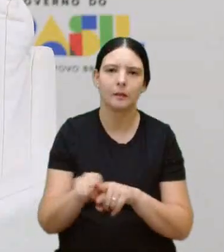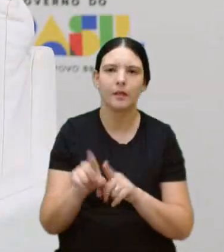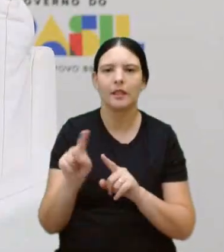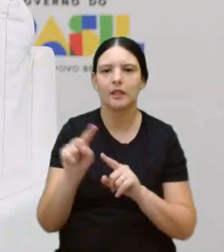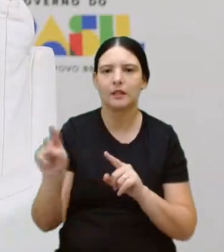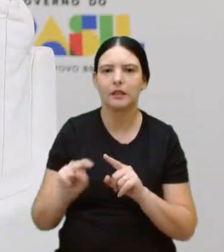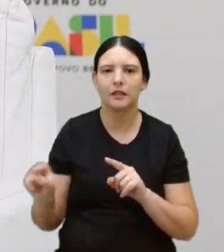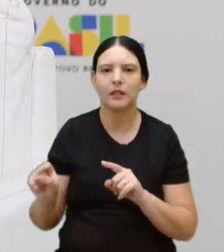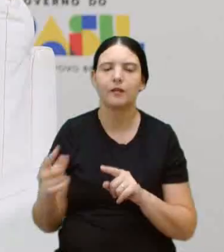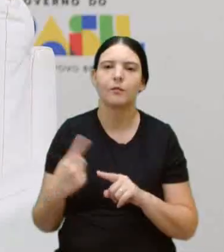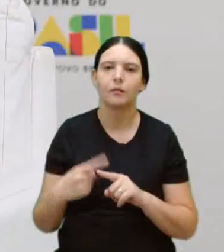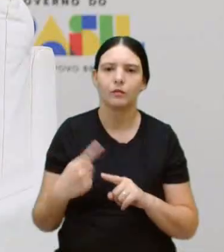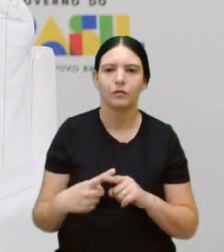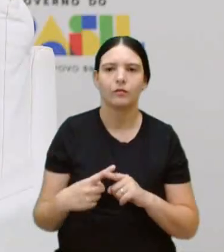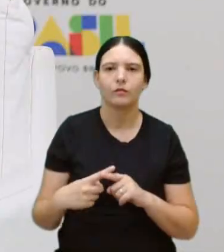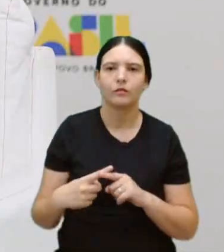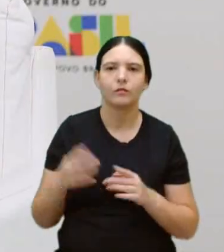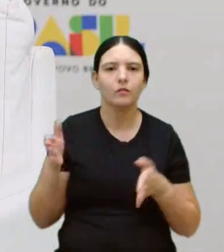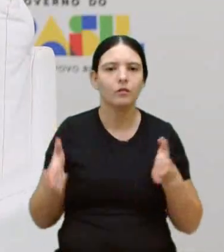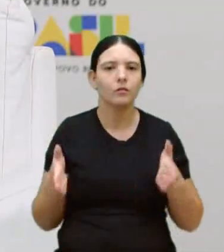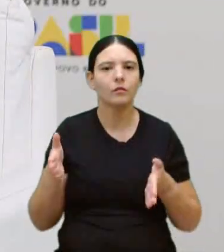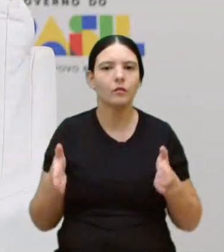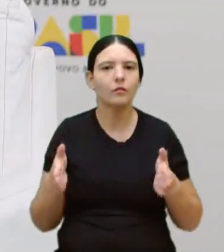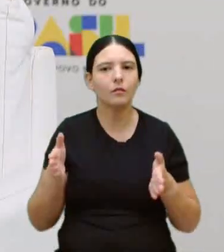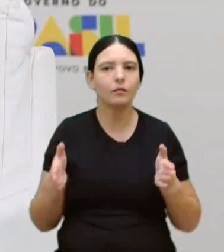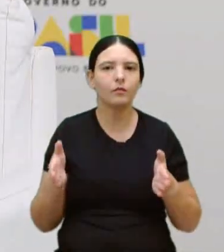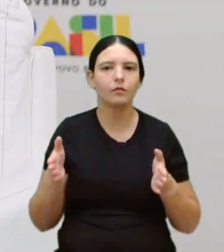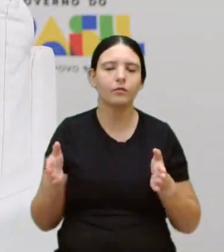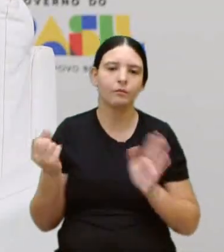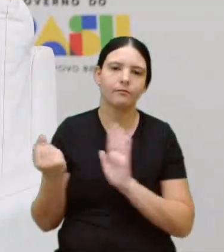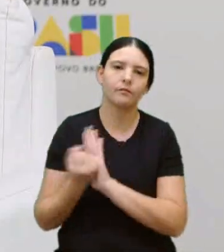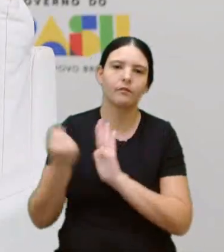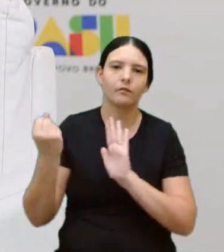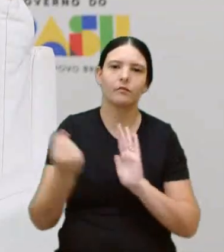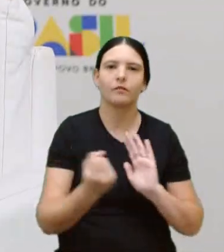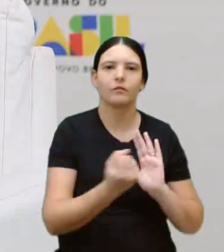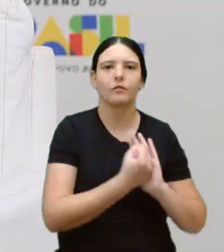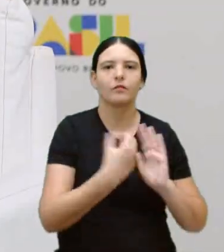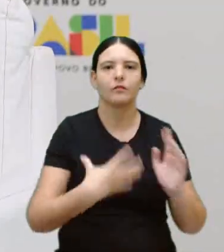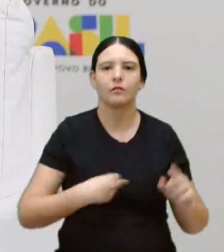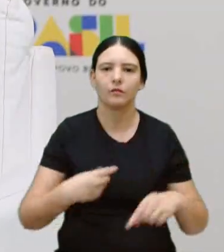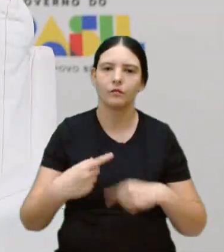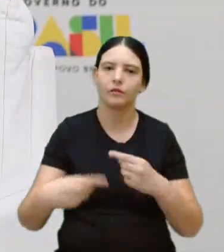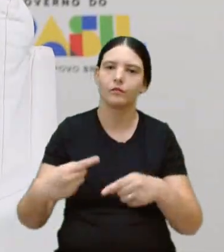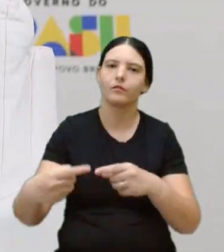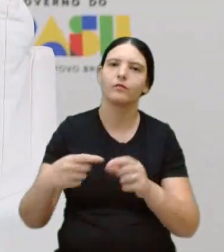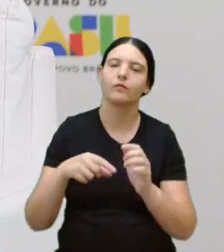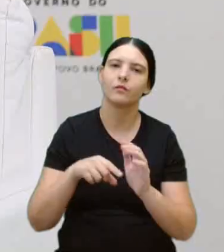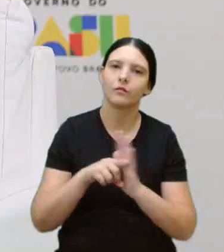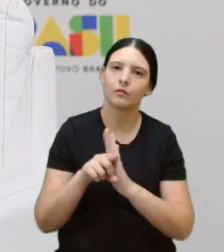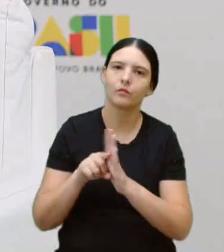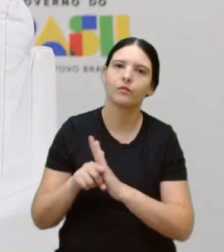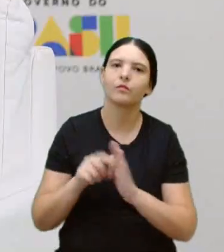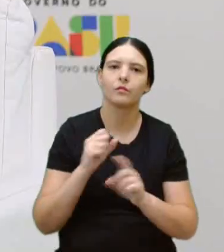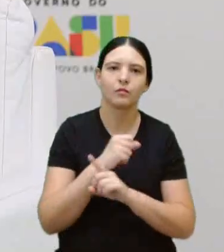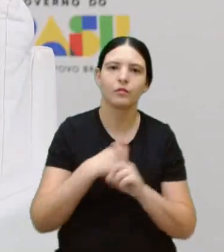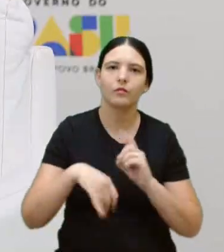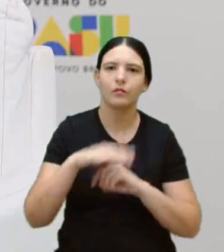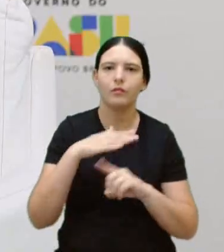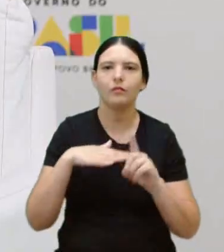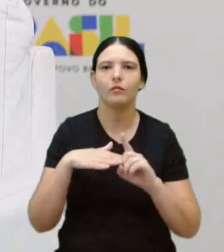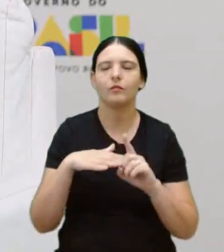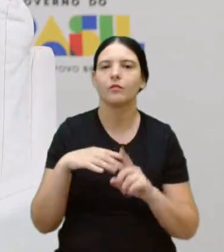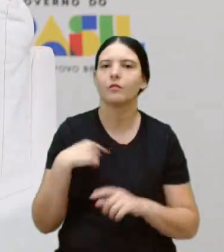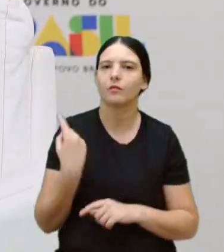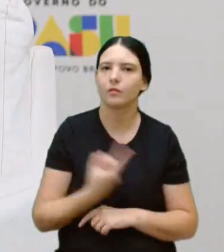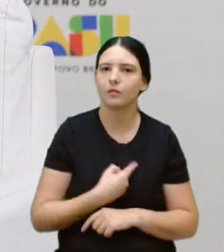são esses... Renato, segura uma prancheta. Esses marcadores geracionais nos estudos, né, sociológicos, né? Que a gente fala em geração